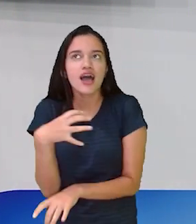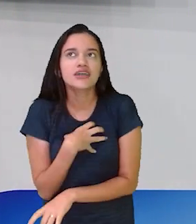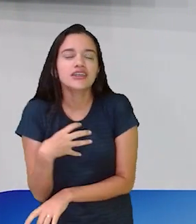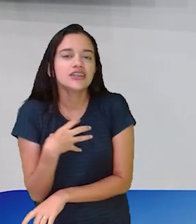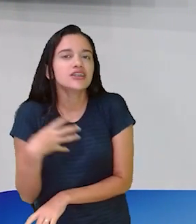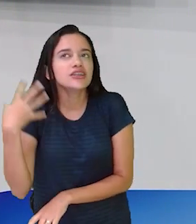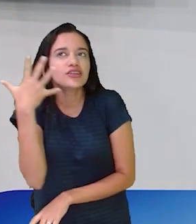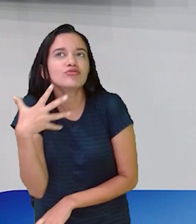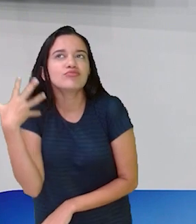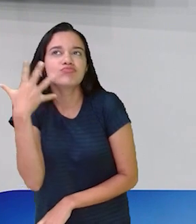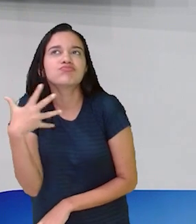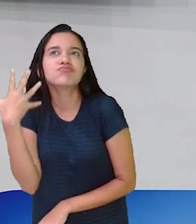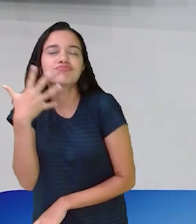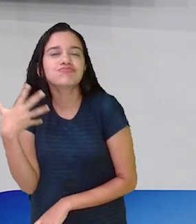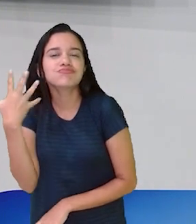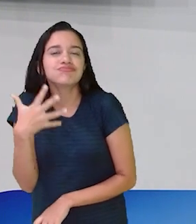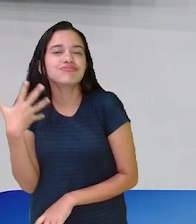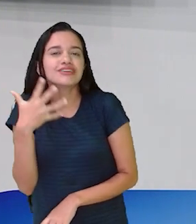escuta a musiquinha.